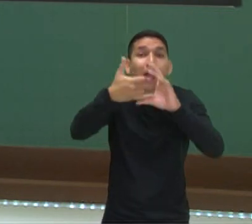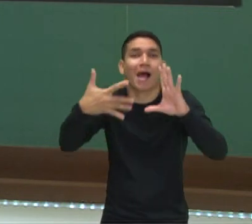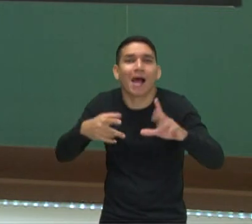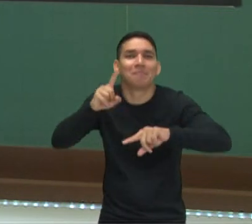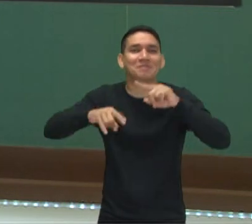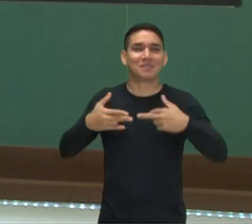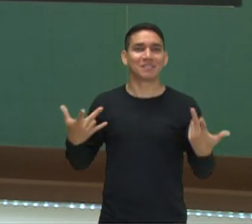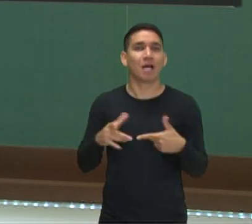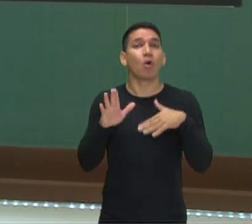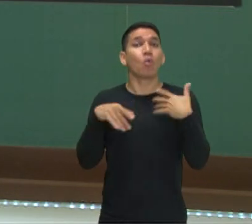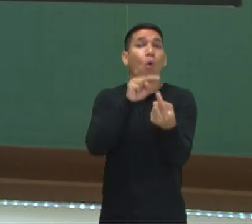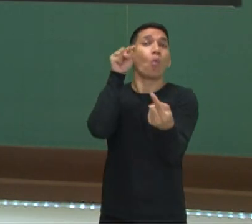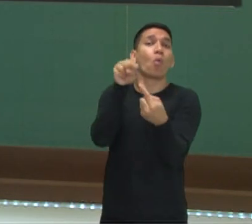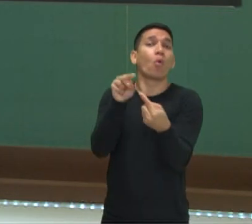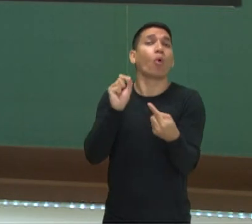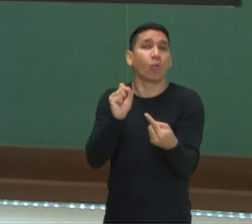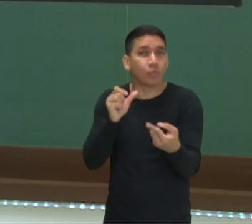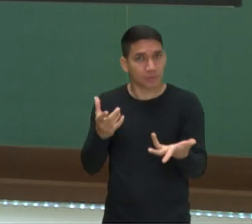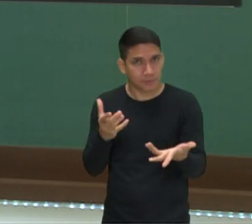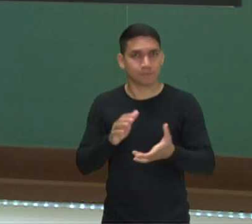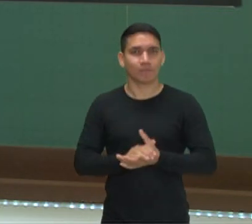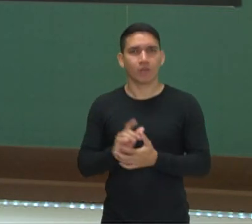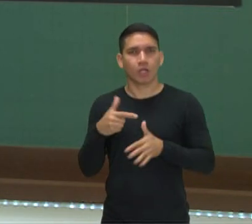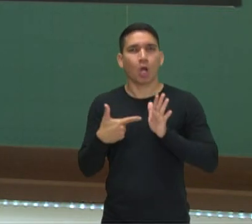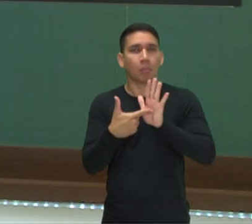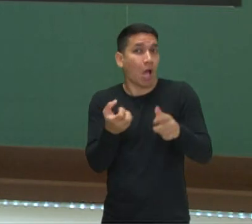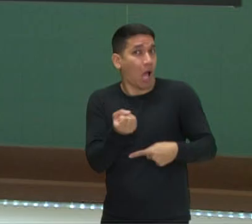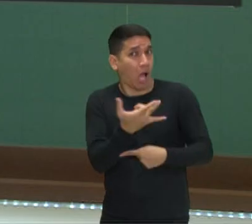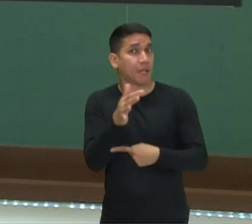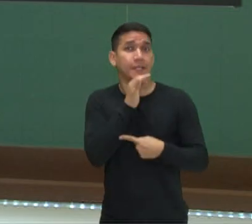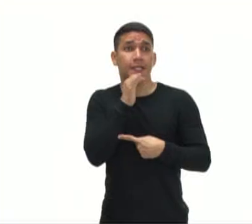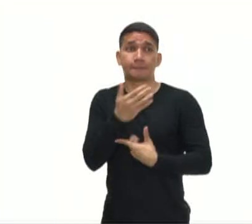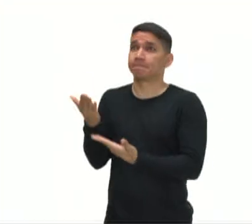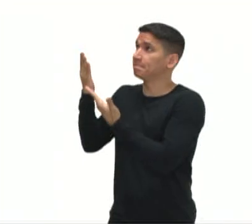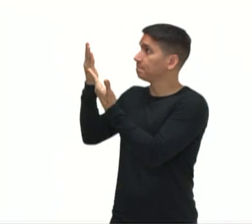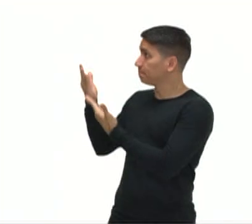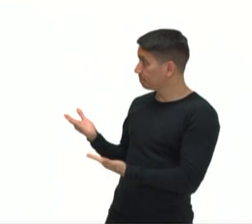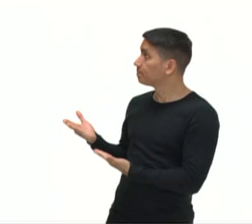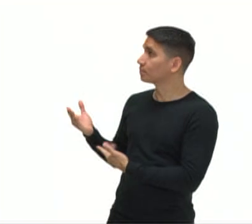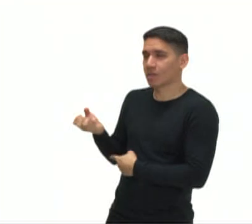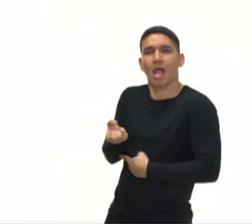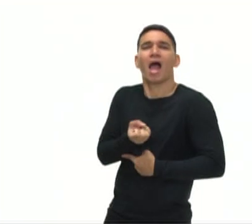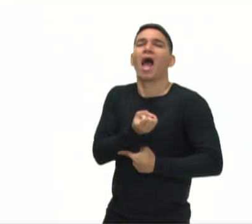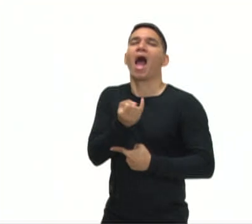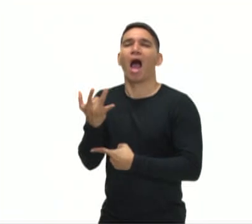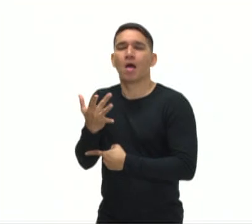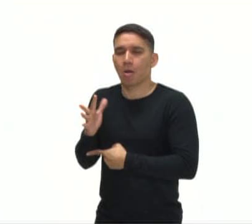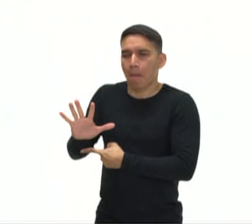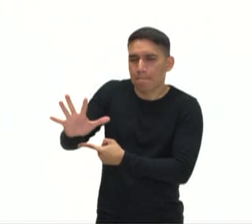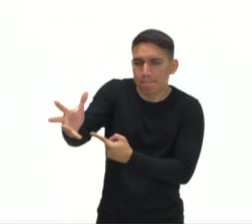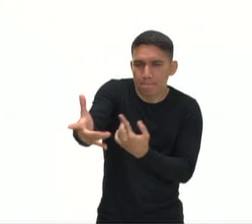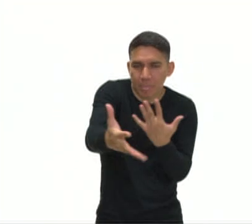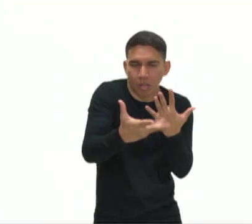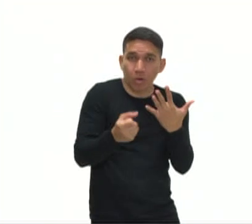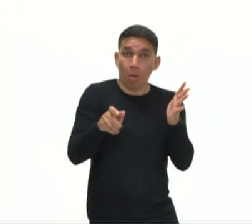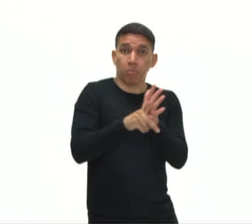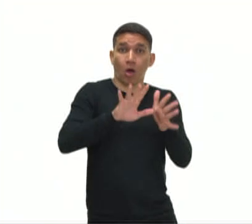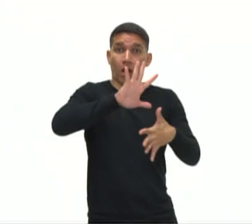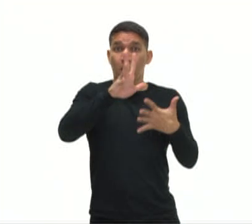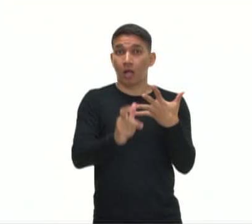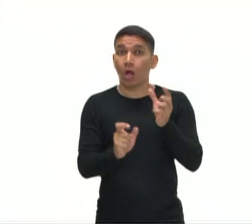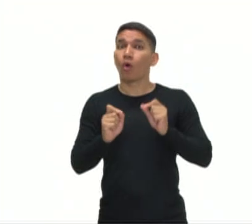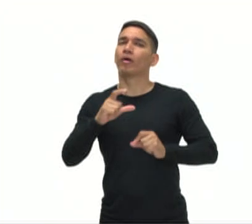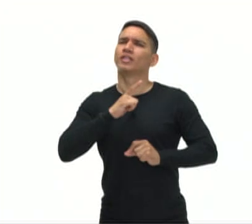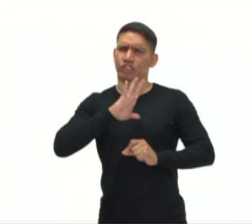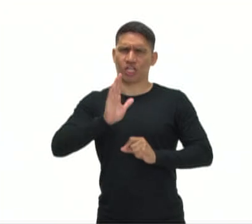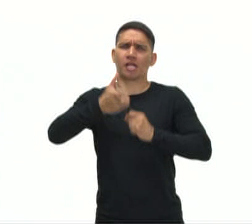né? Finalidades desses produtos. Então, a gente colocou ali alguns exemplos, né? Alguns produtos extraídos da Amazônia, a gente tinha falado